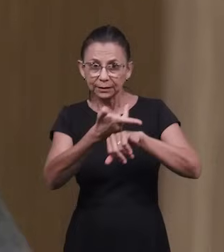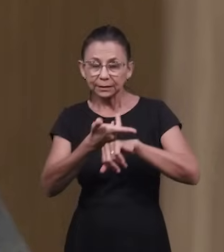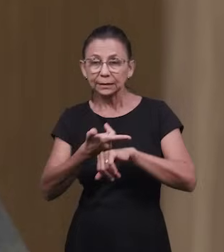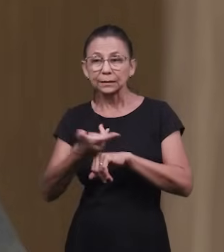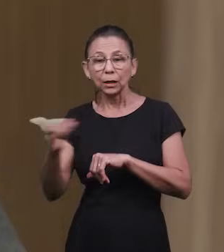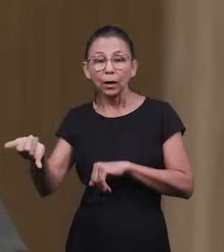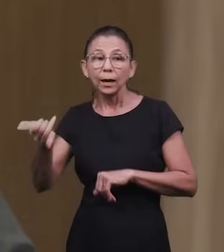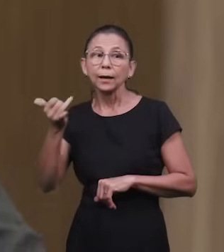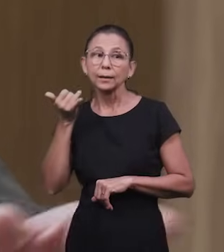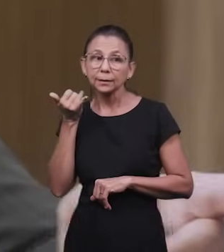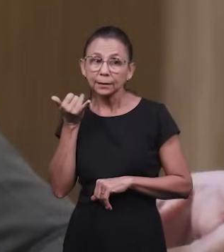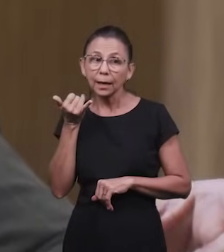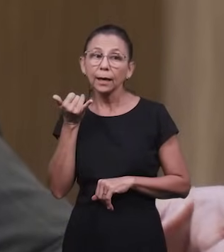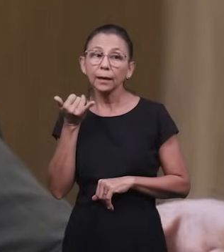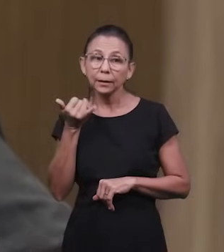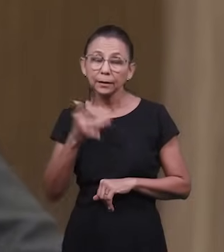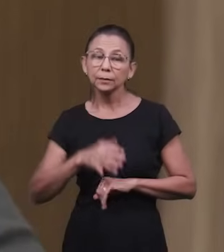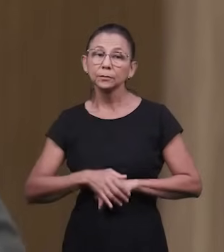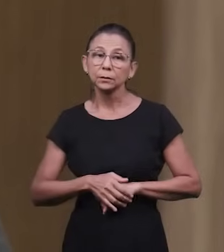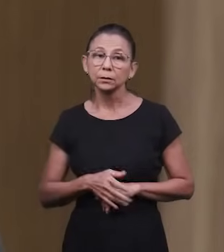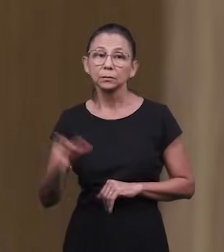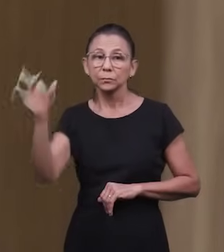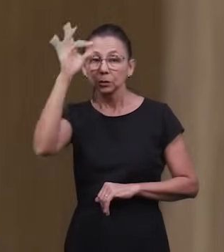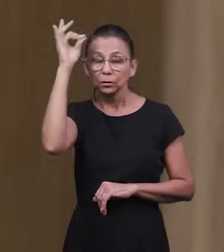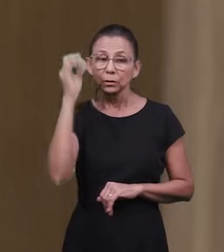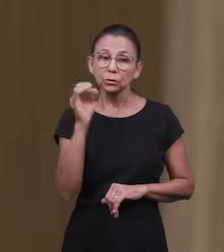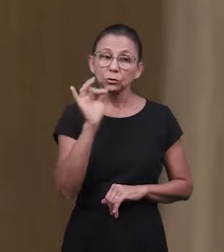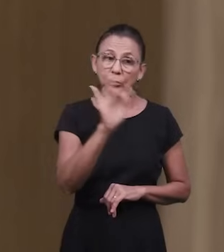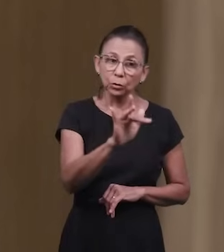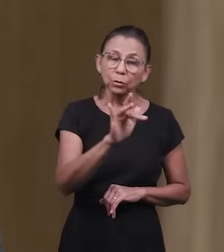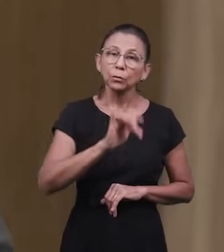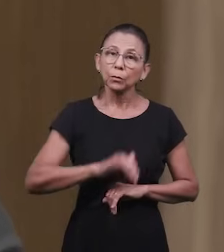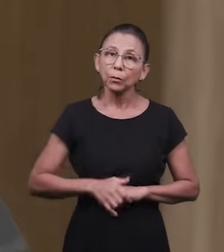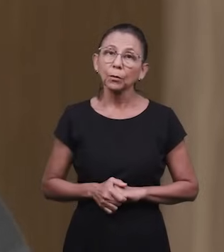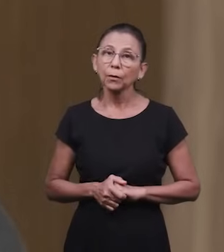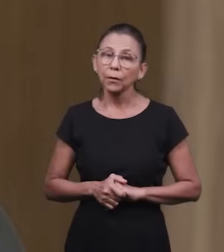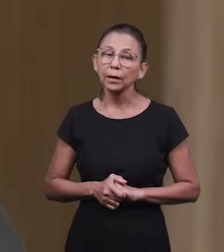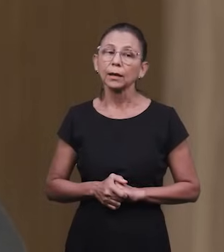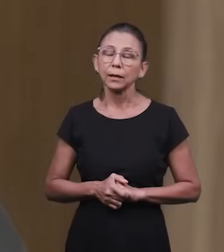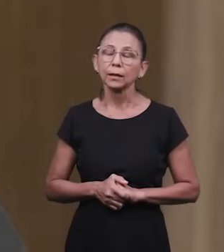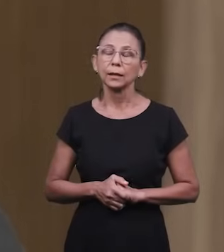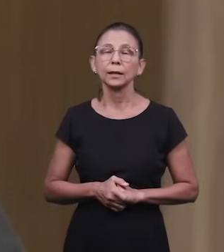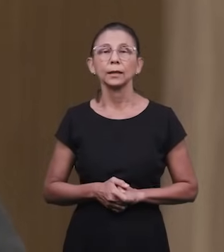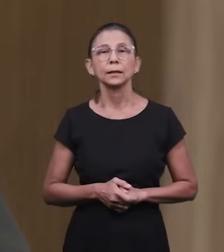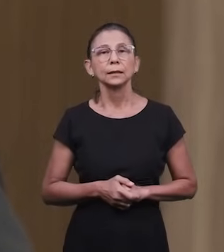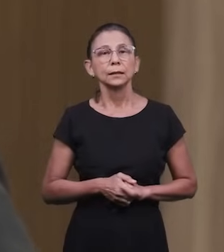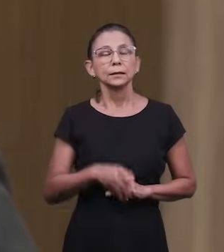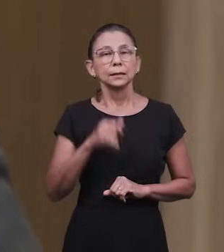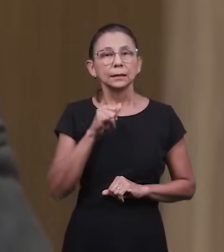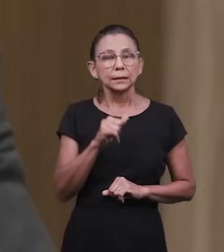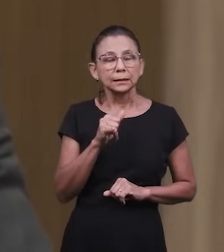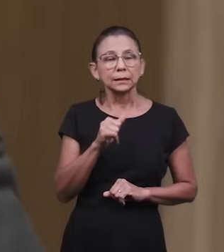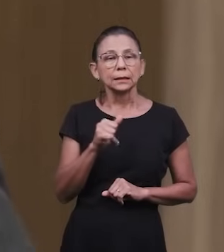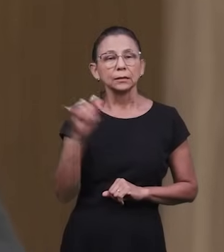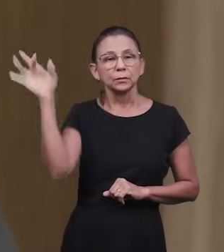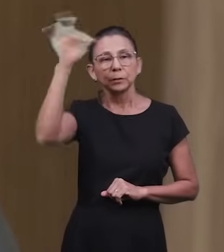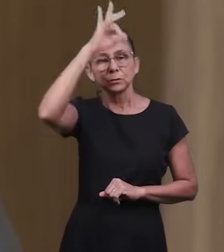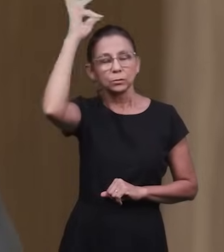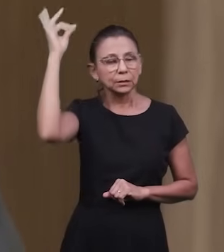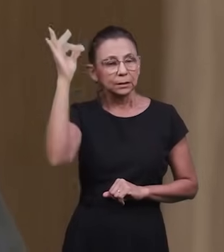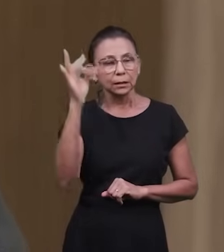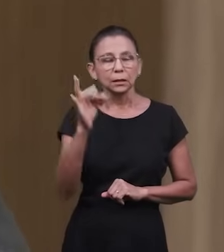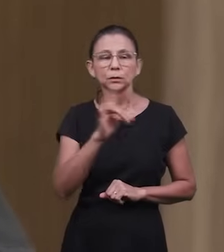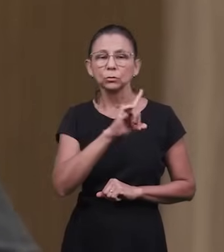seu coração. Aleluia. Se não houvesse, você não estaria buscando oração, você não estaria buscando um auxílio